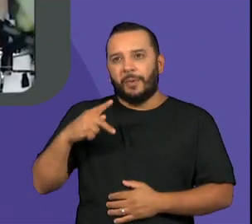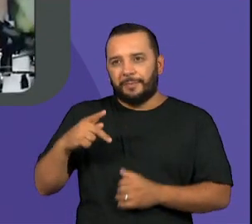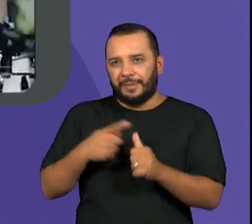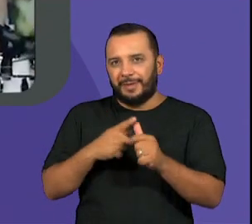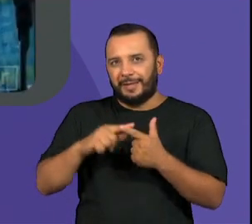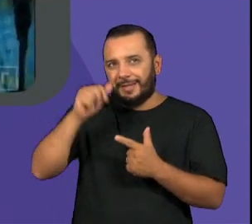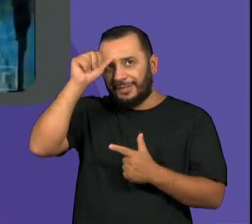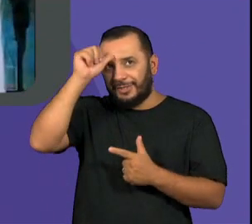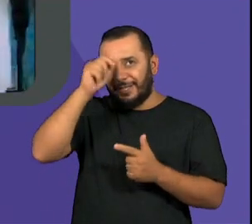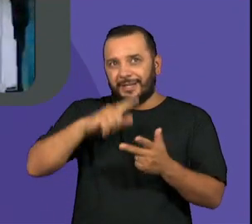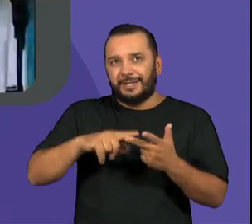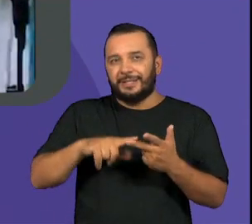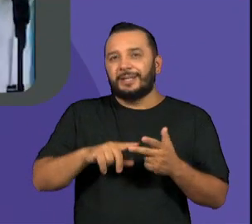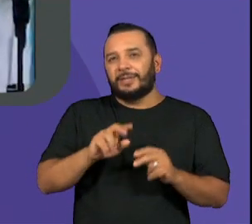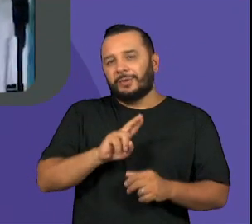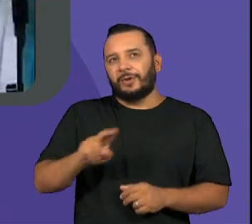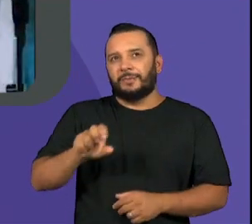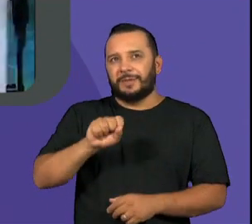maravilhosa.